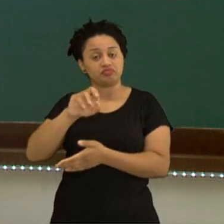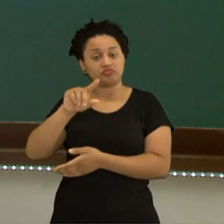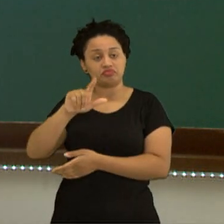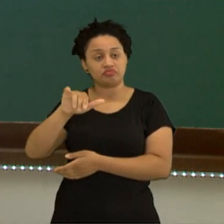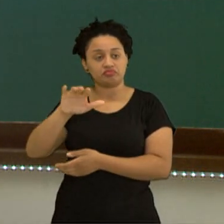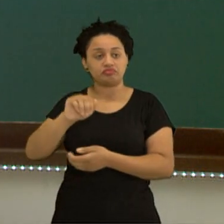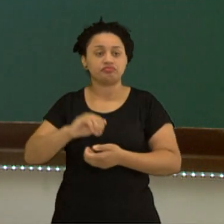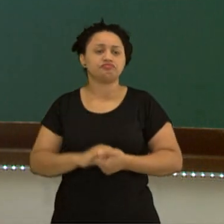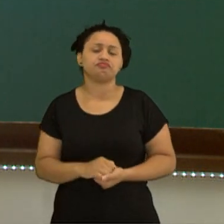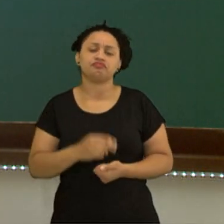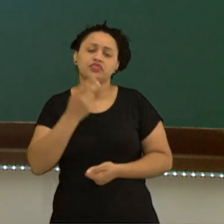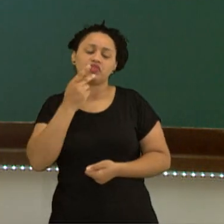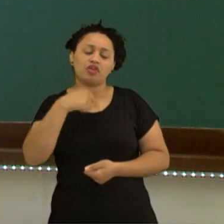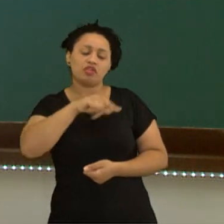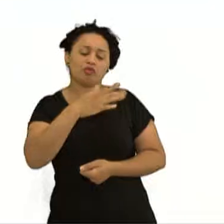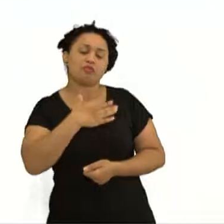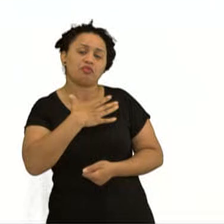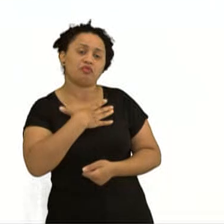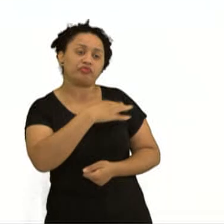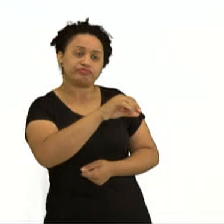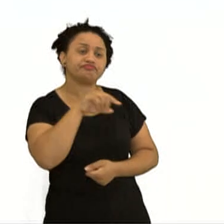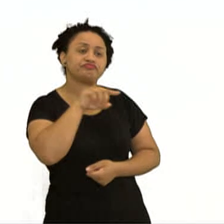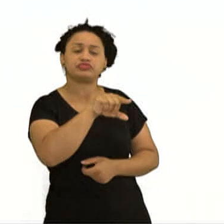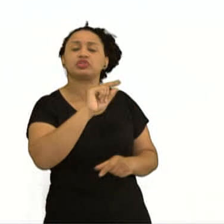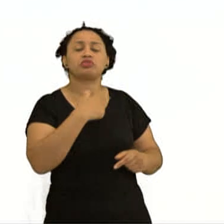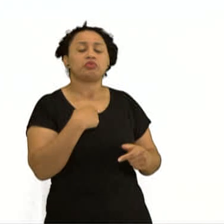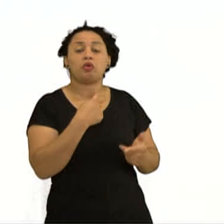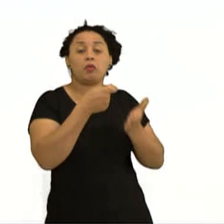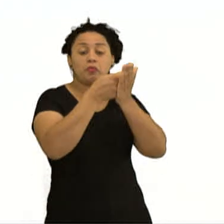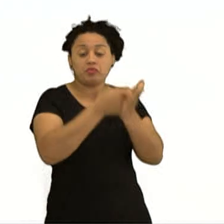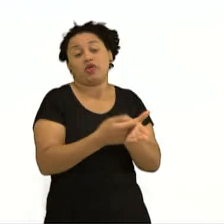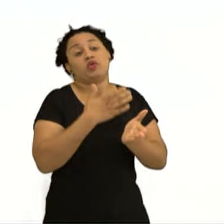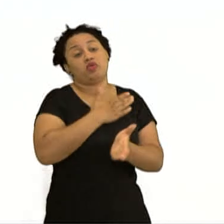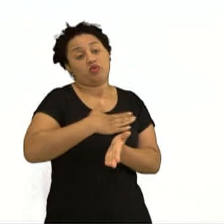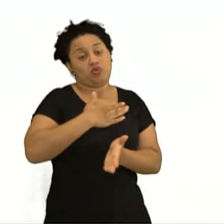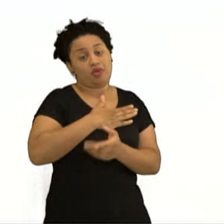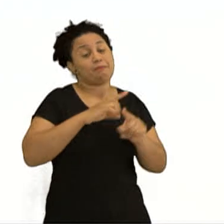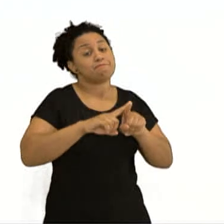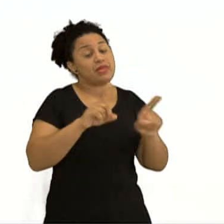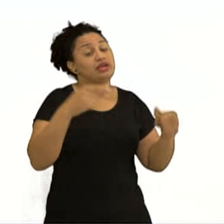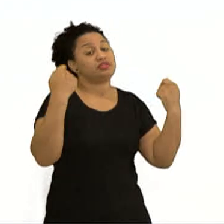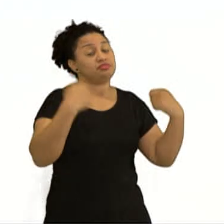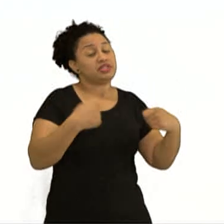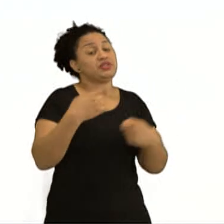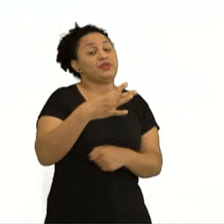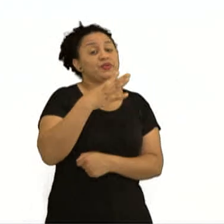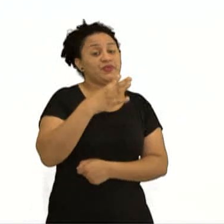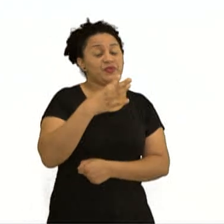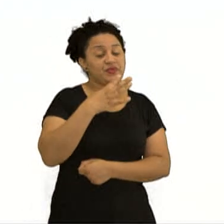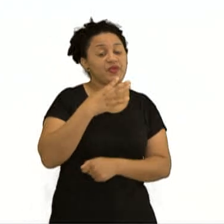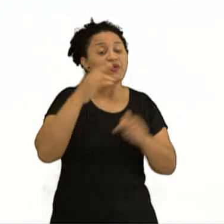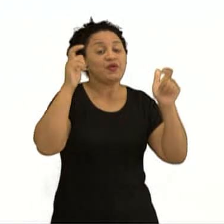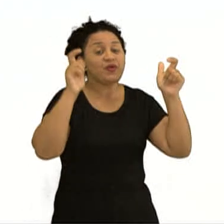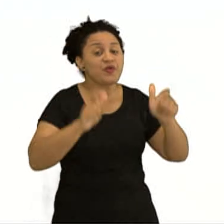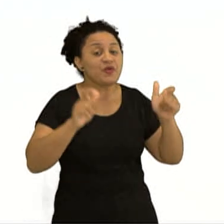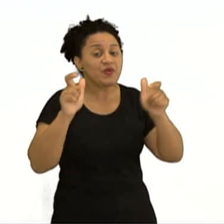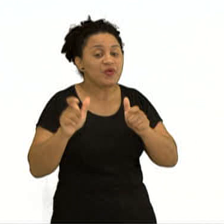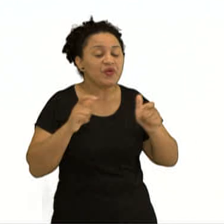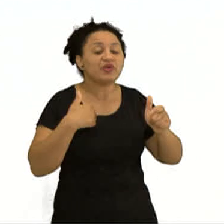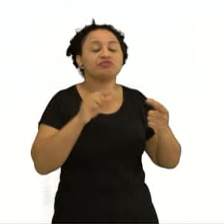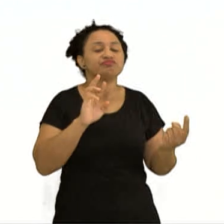Costumo dizer ao meu filho que ele não é obrigado a gostar, mas precisa conhecer de onde são